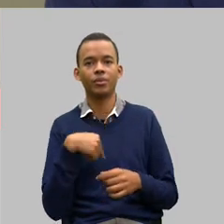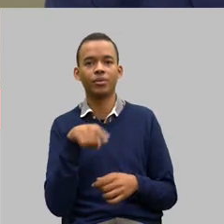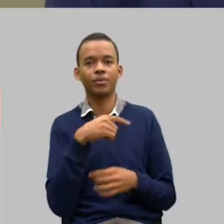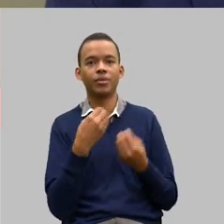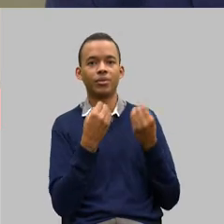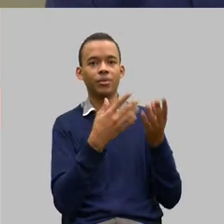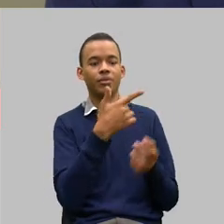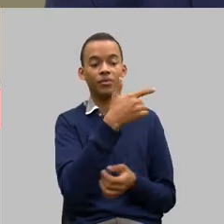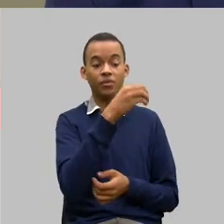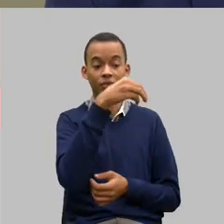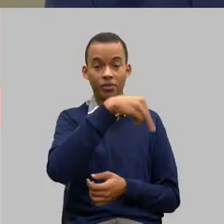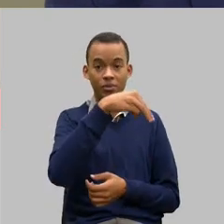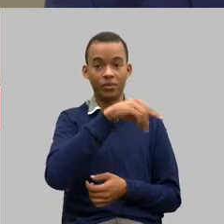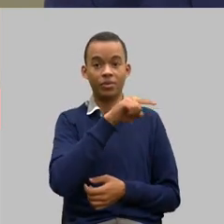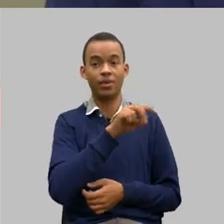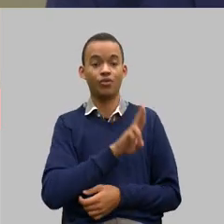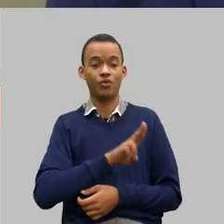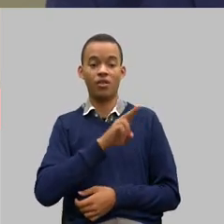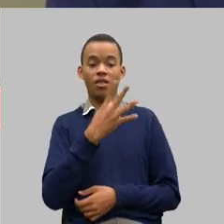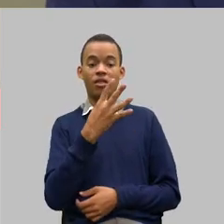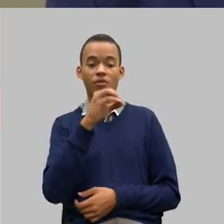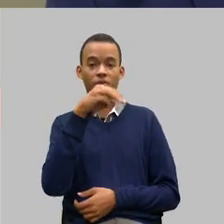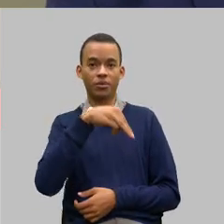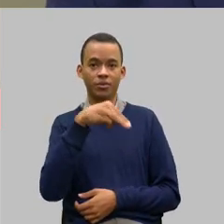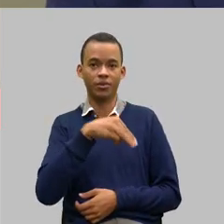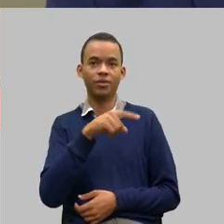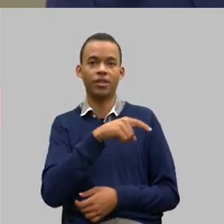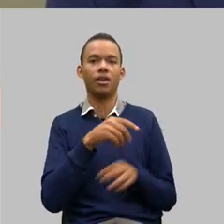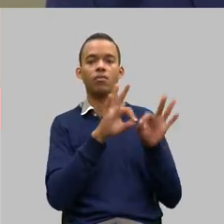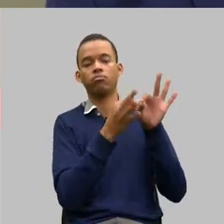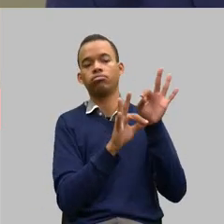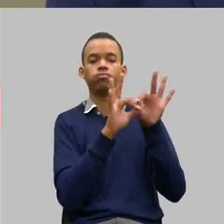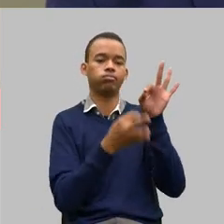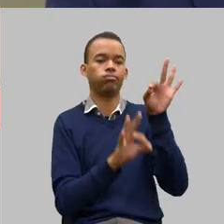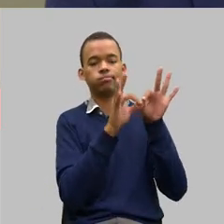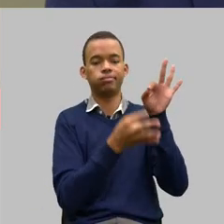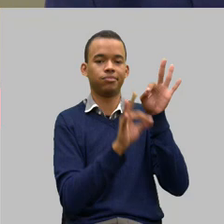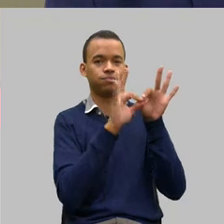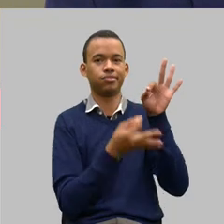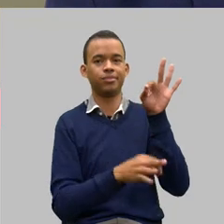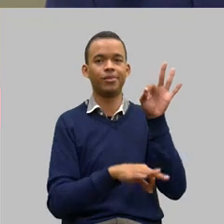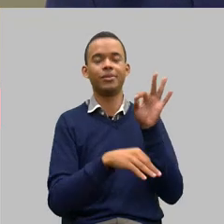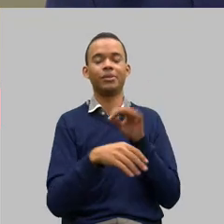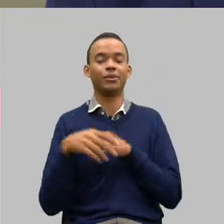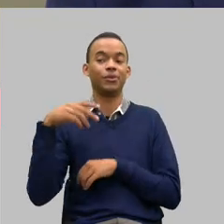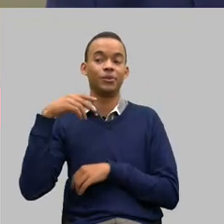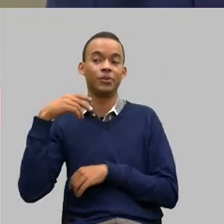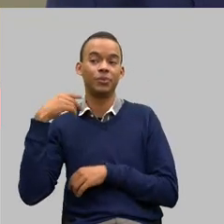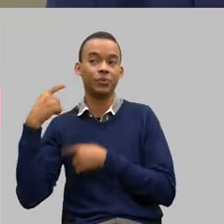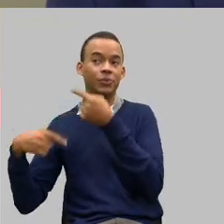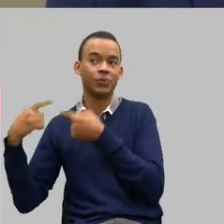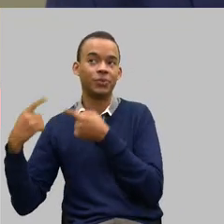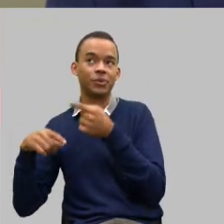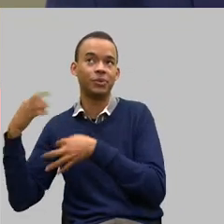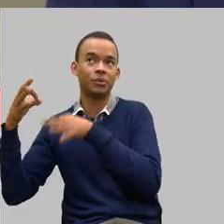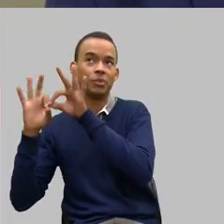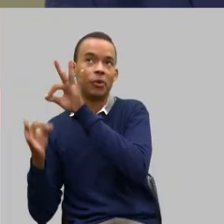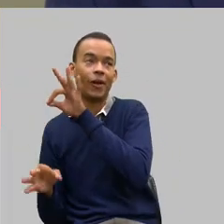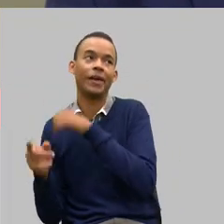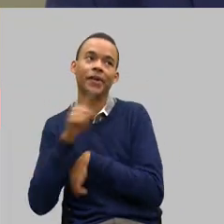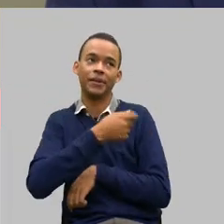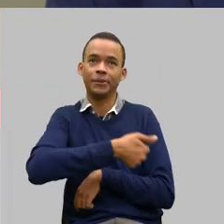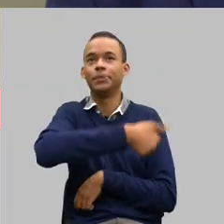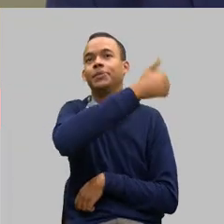40 ele tá gostando mais de falar que é muito político aí naem nossa Minas Gerais mas e e